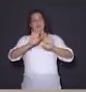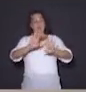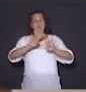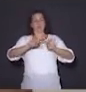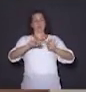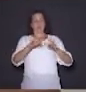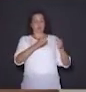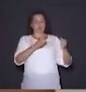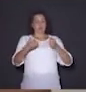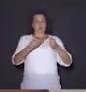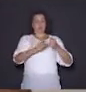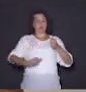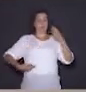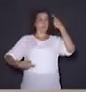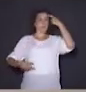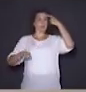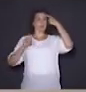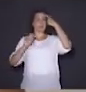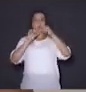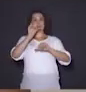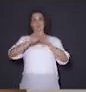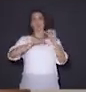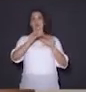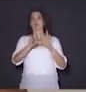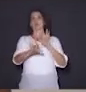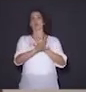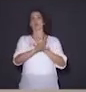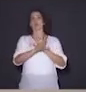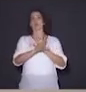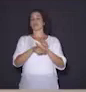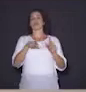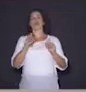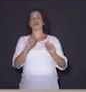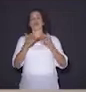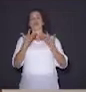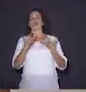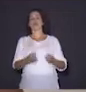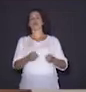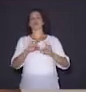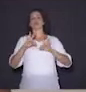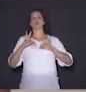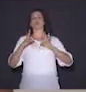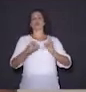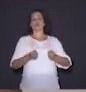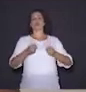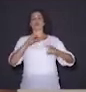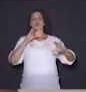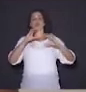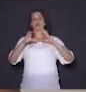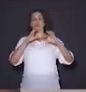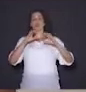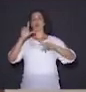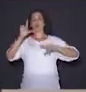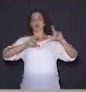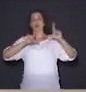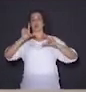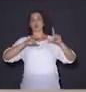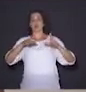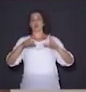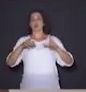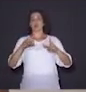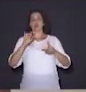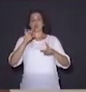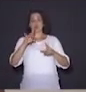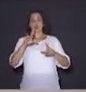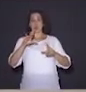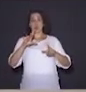estudando é mudar a lei para permitir que todos os serviços de telecomunicações sejam apenas prestado no regime privado onde a regulação é